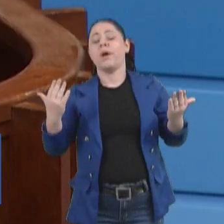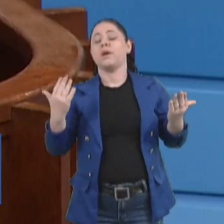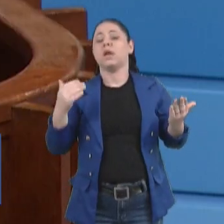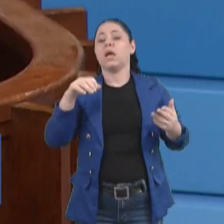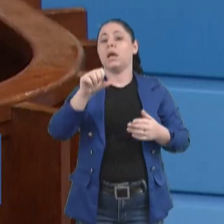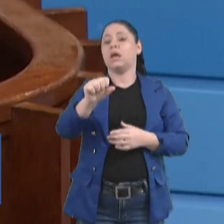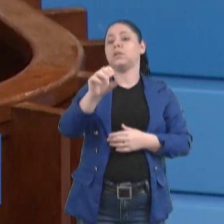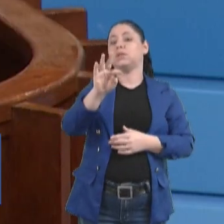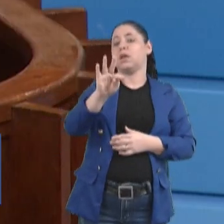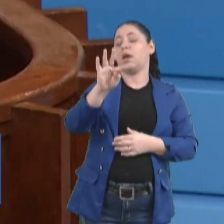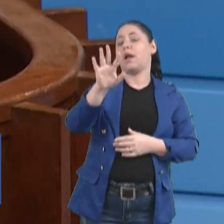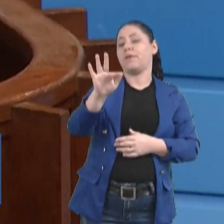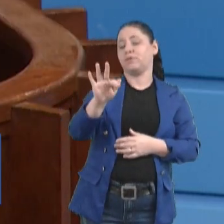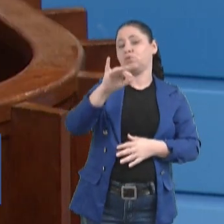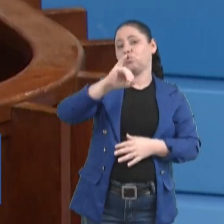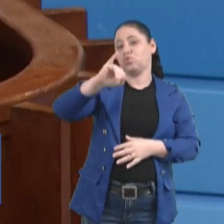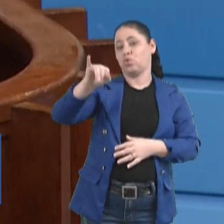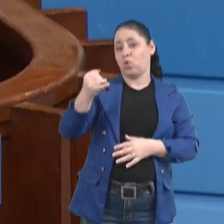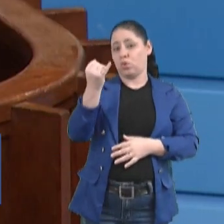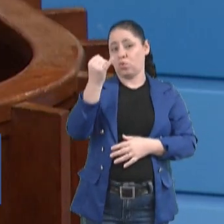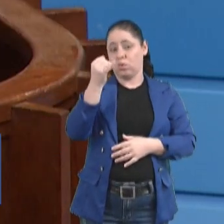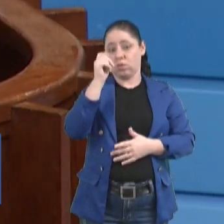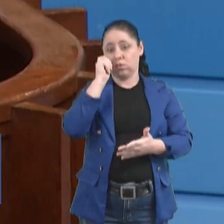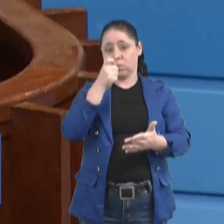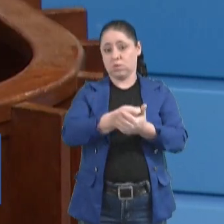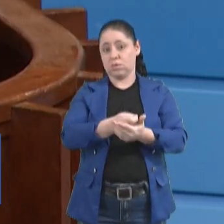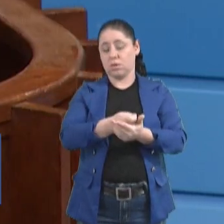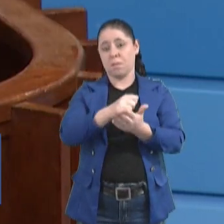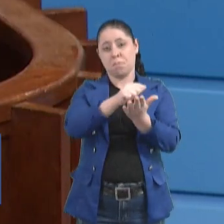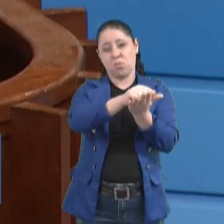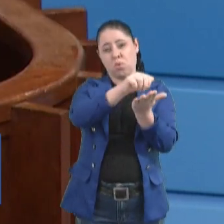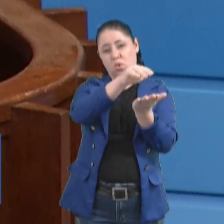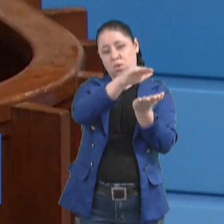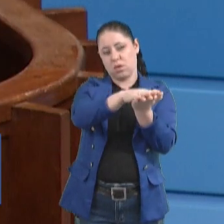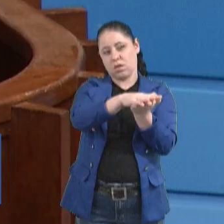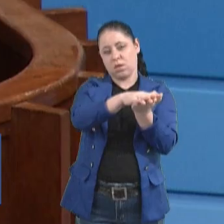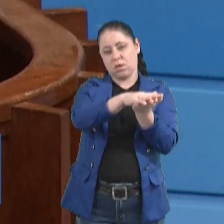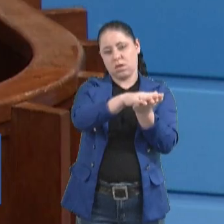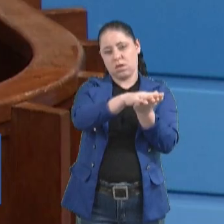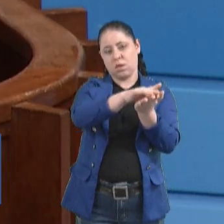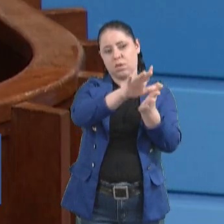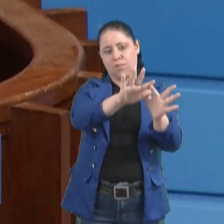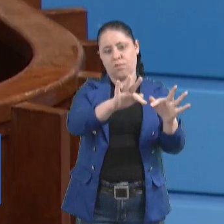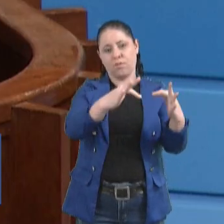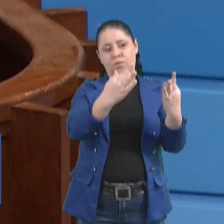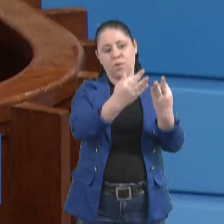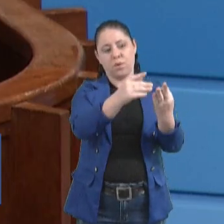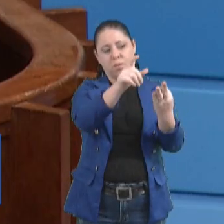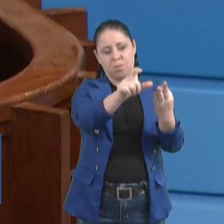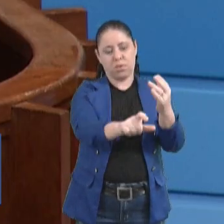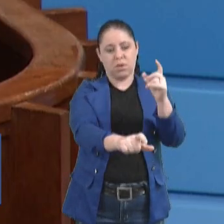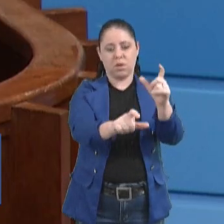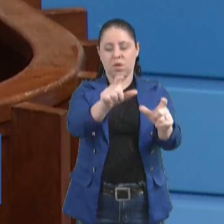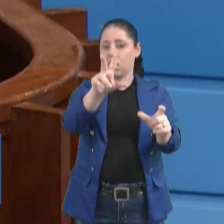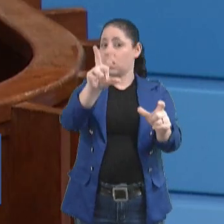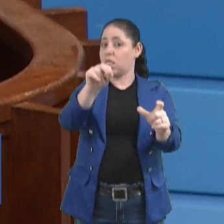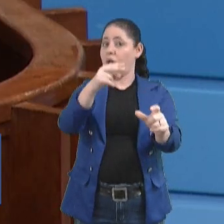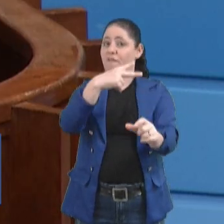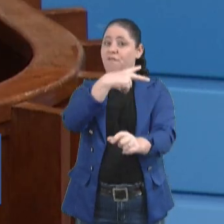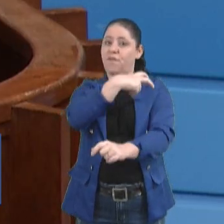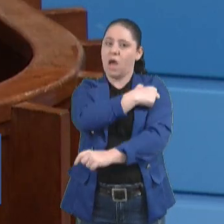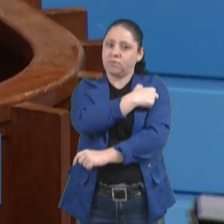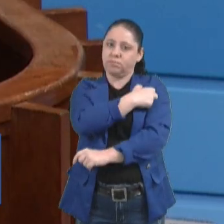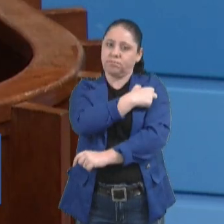Superior Tribunal de Justiça, que impõe multa para as famílias que não